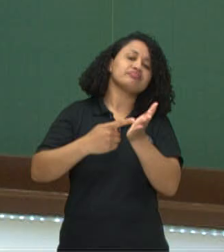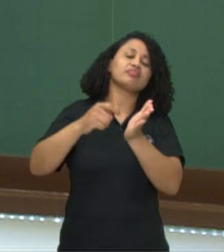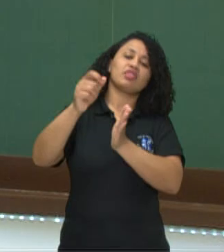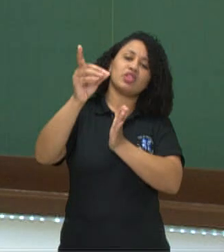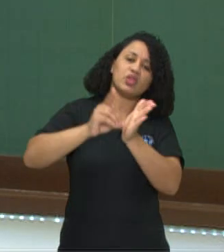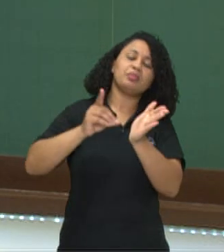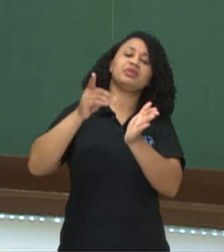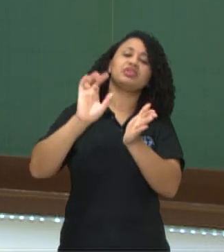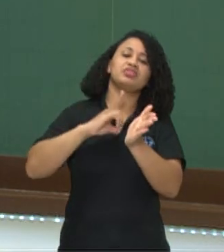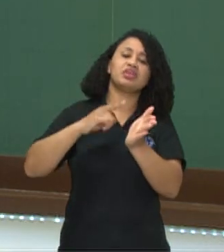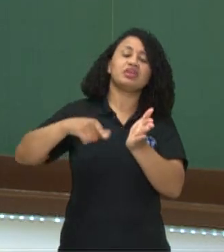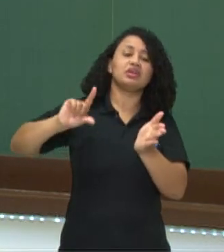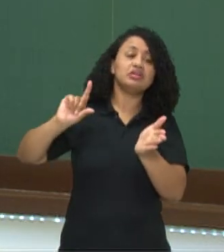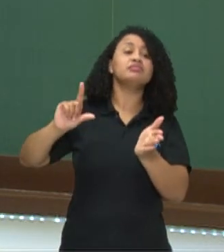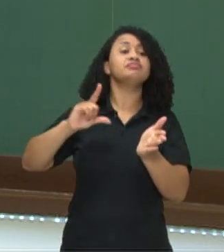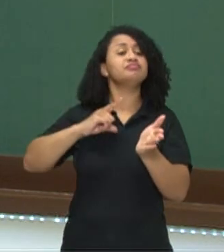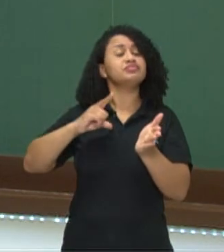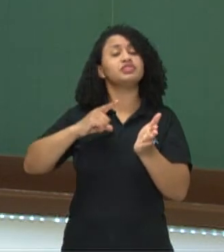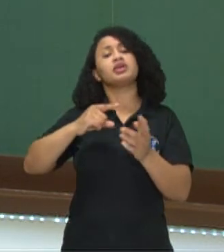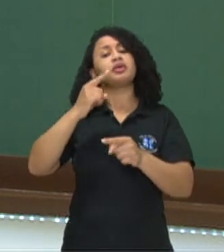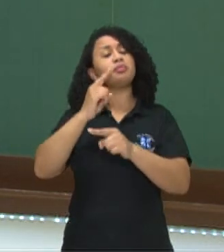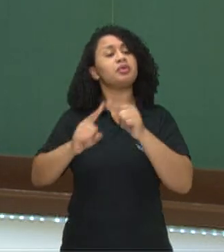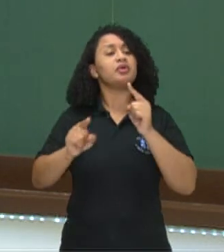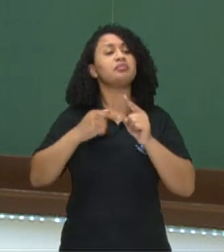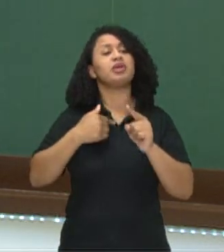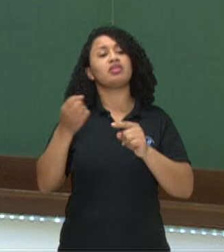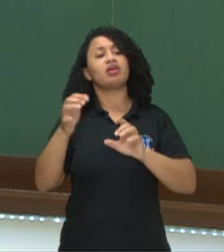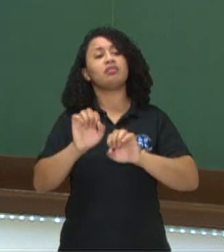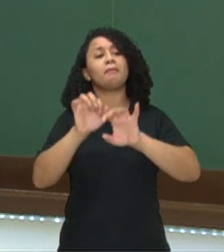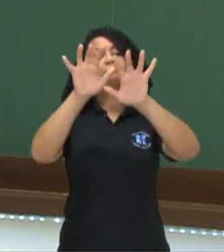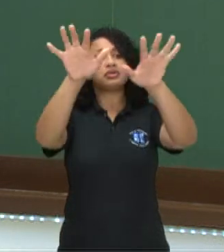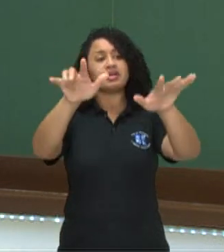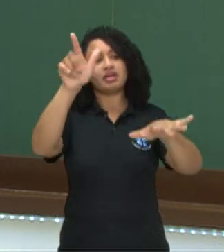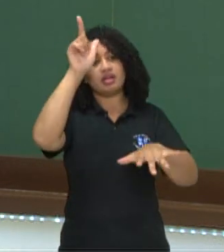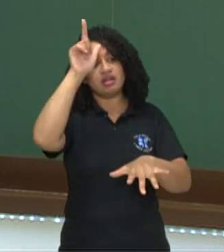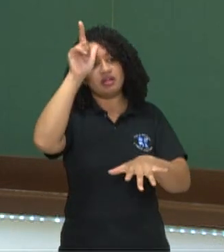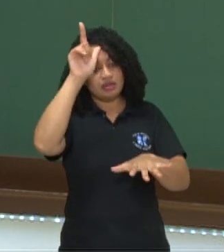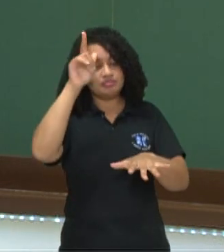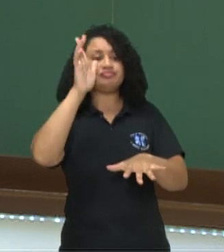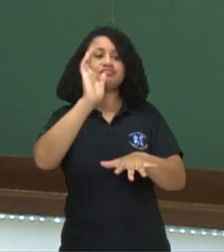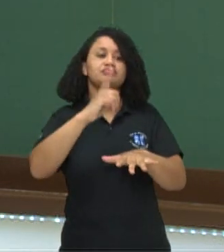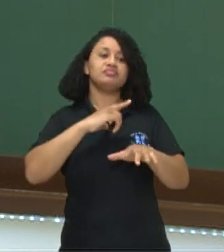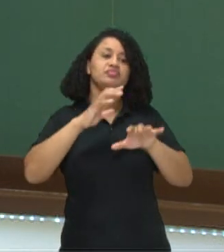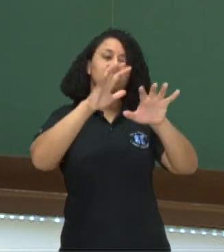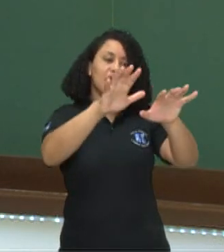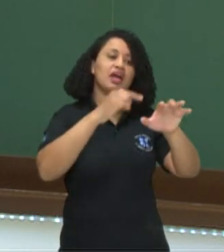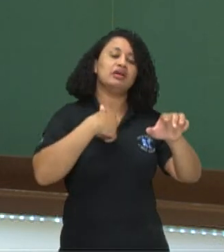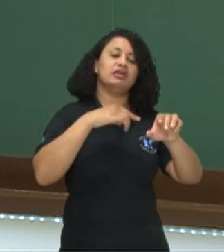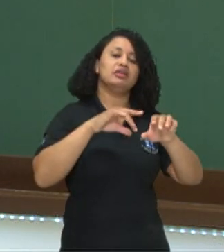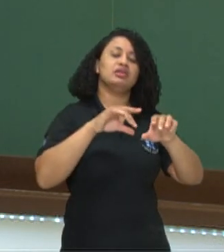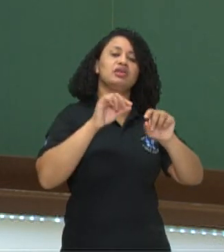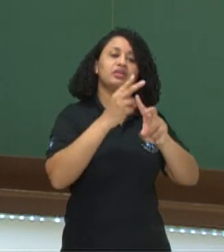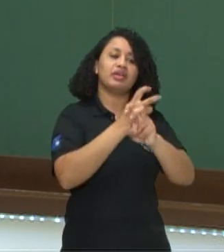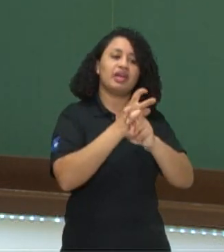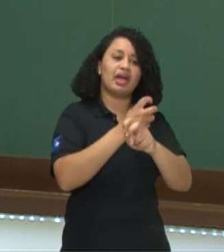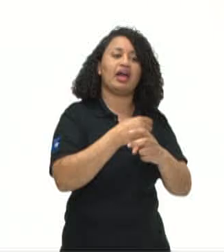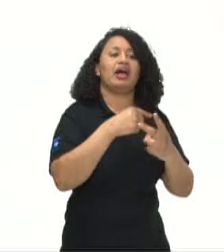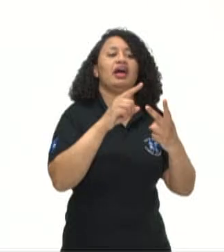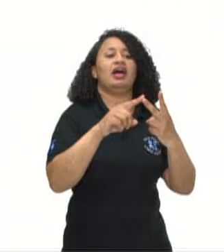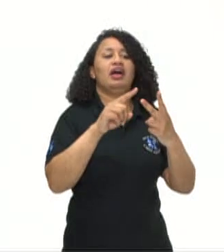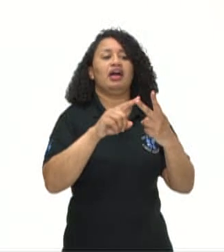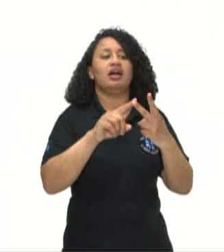como a Conferência de Munique, que proibia novas invasões alemãs. A Alemanha, que já havia invadido a Áustria, os Sudetos,